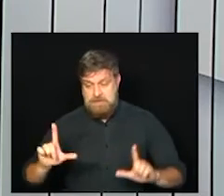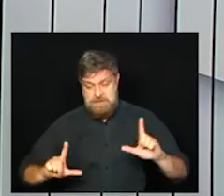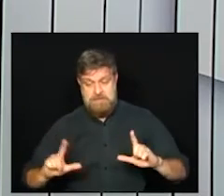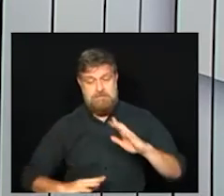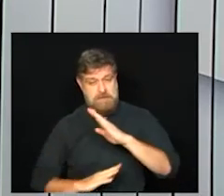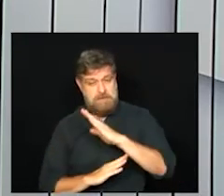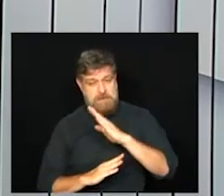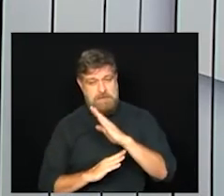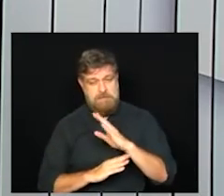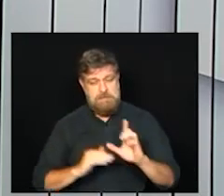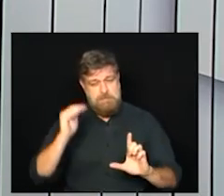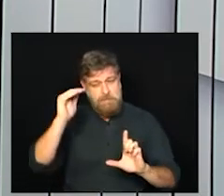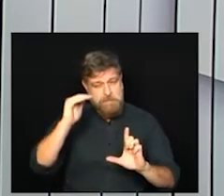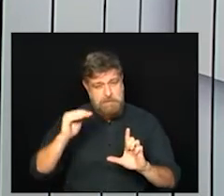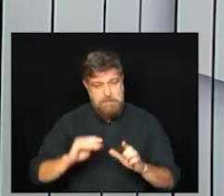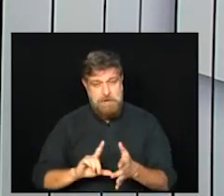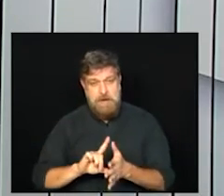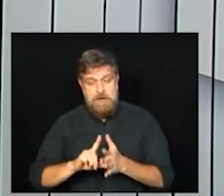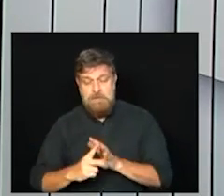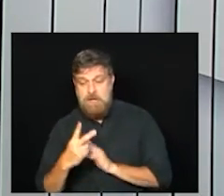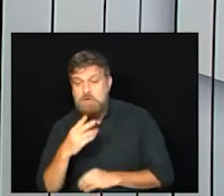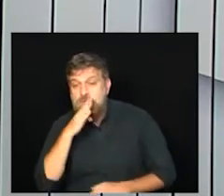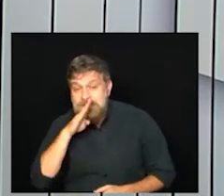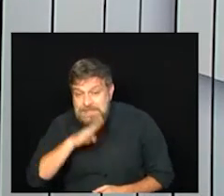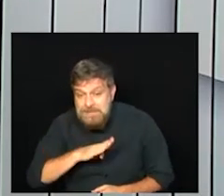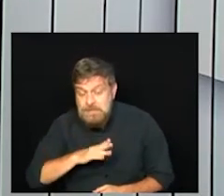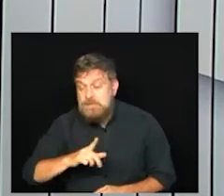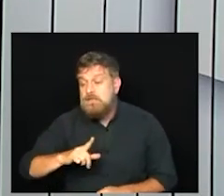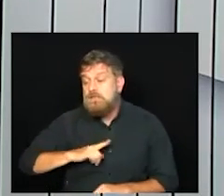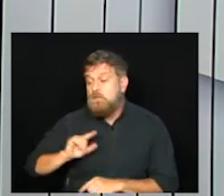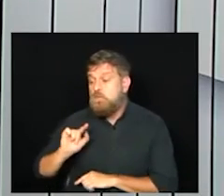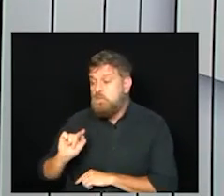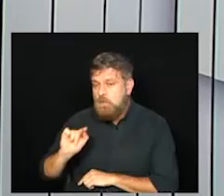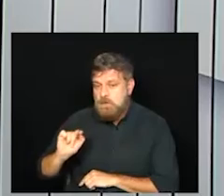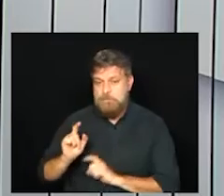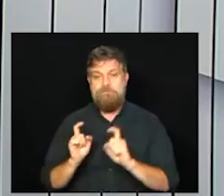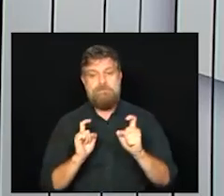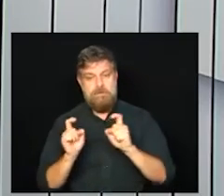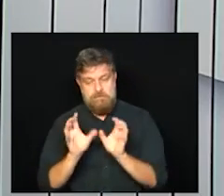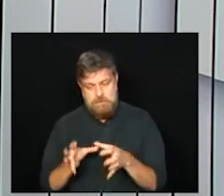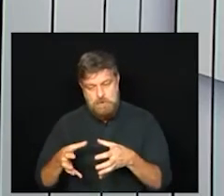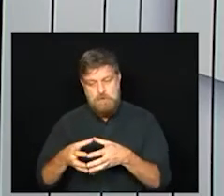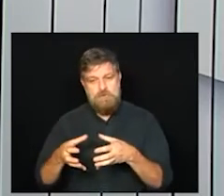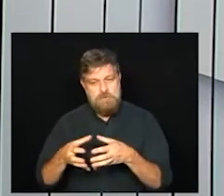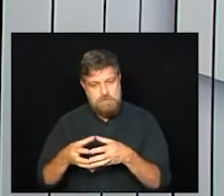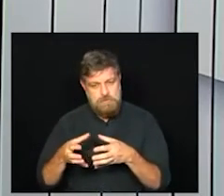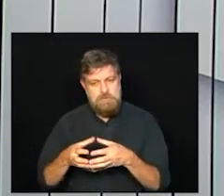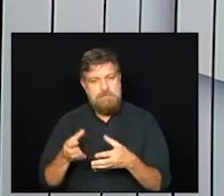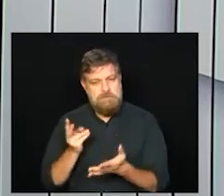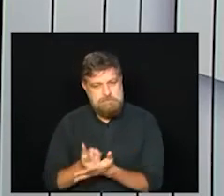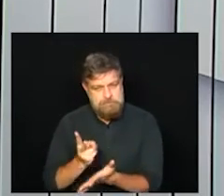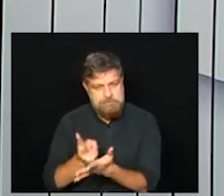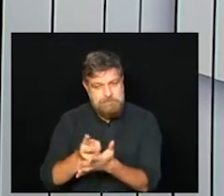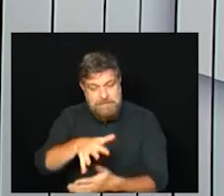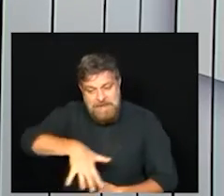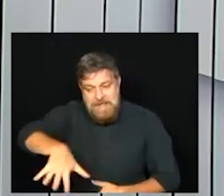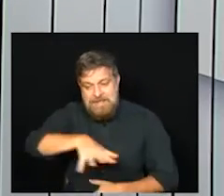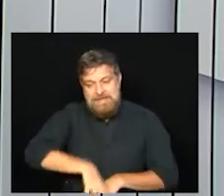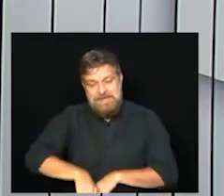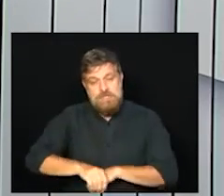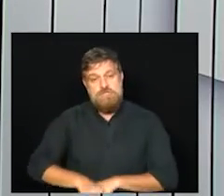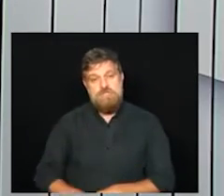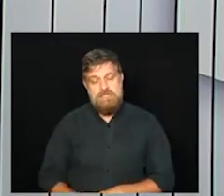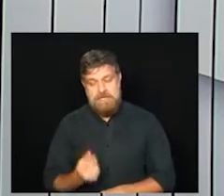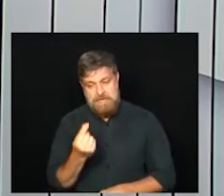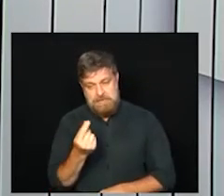Câmara Campinas, porque daqui a pouco, às 2h da tarde, tem reunião da Comissão Permanente de Economia e